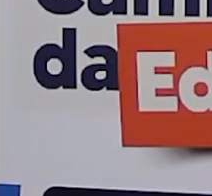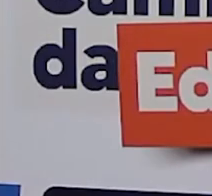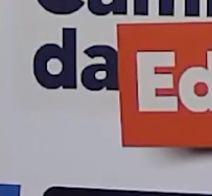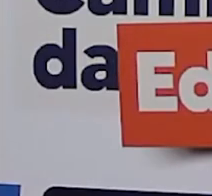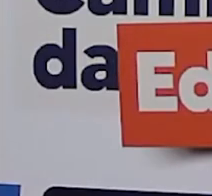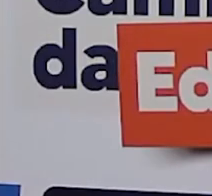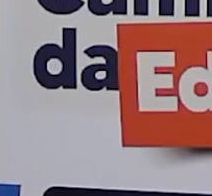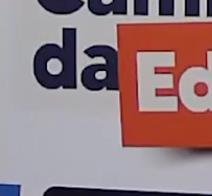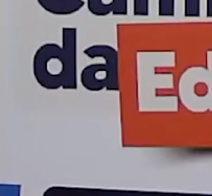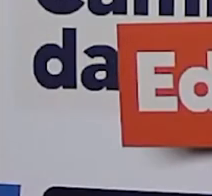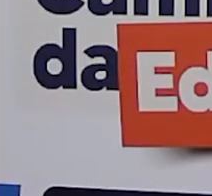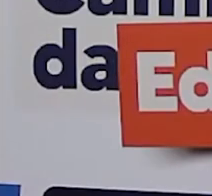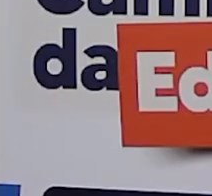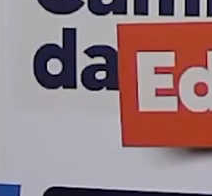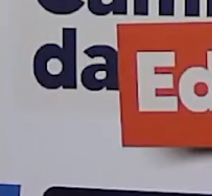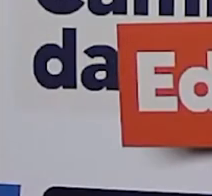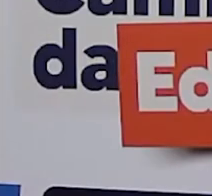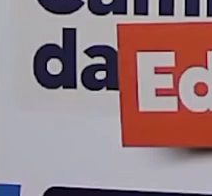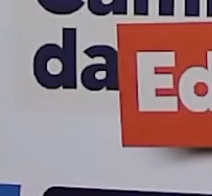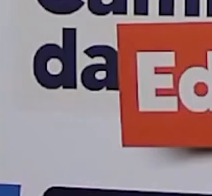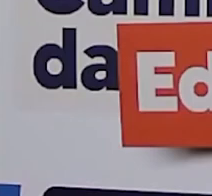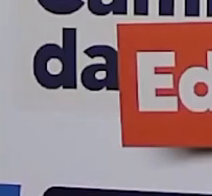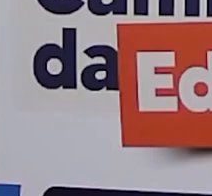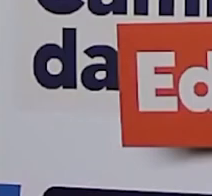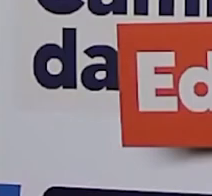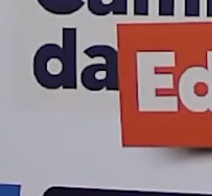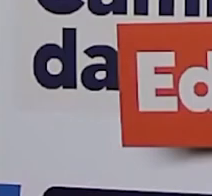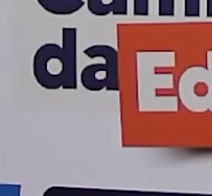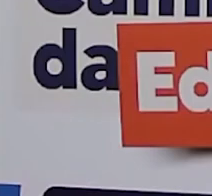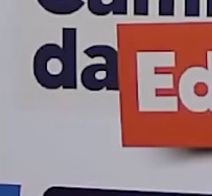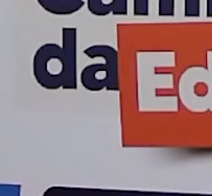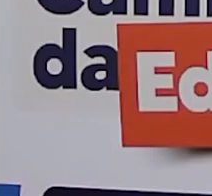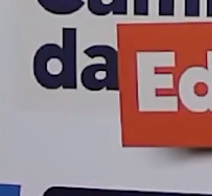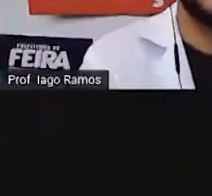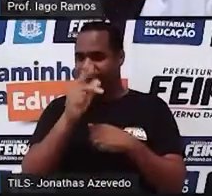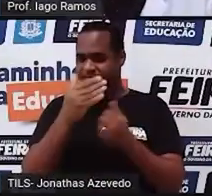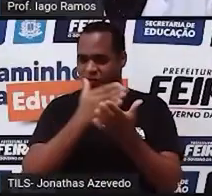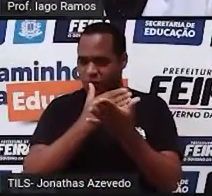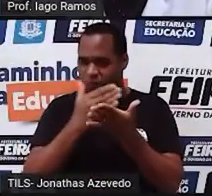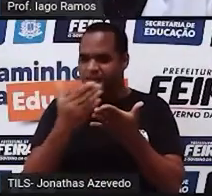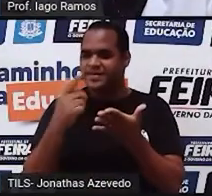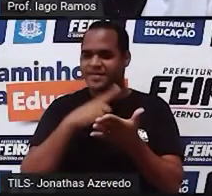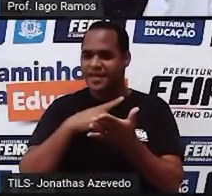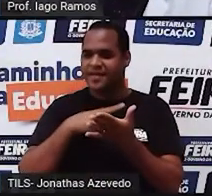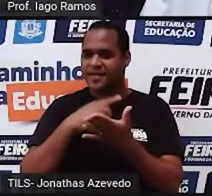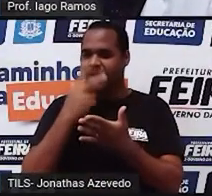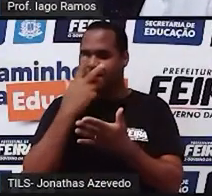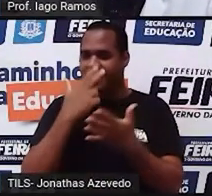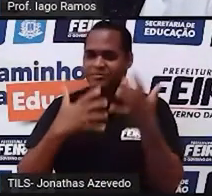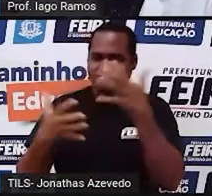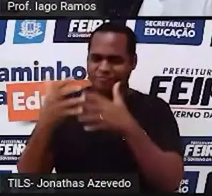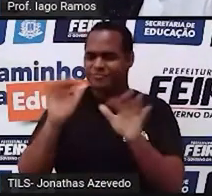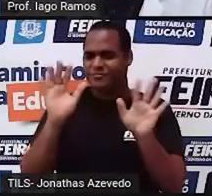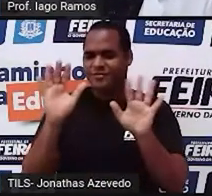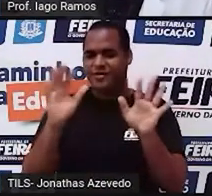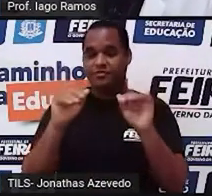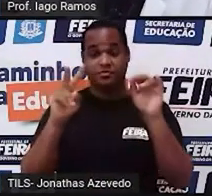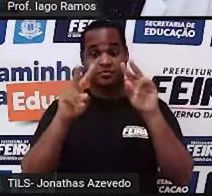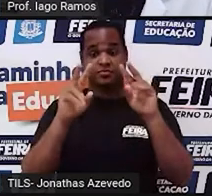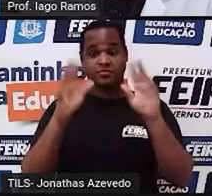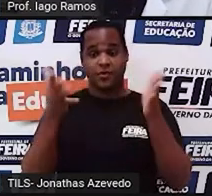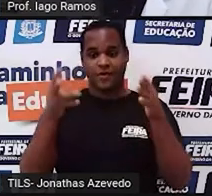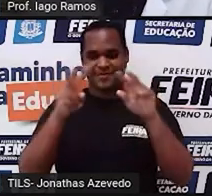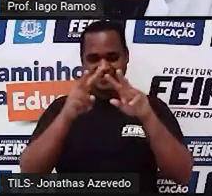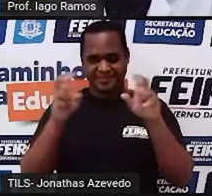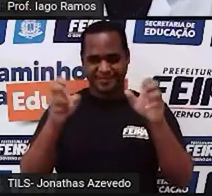melhor maneira que a gente conseguir fazer isso Valeu então bora começar mesmo sem perder tempo vamos jogar apresentação na tela